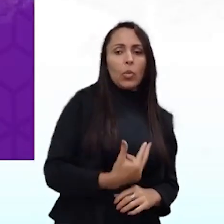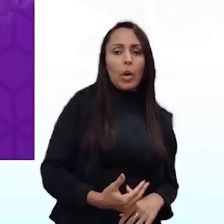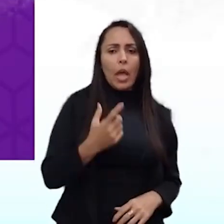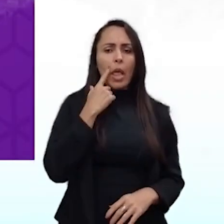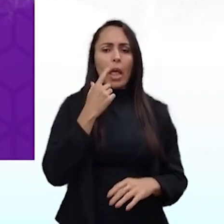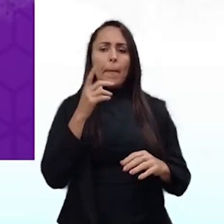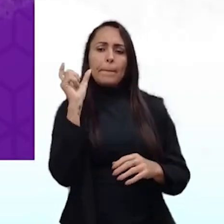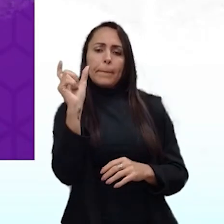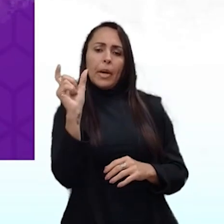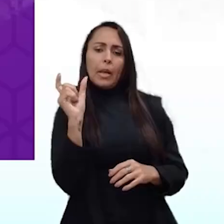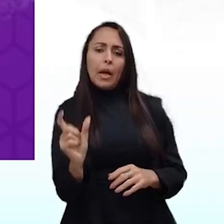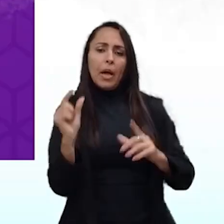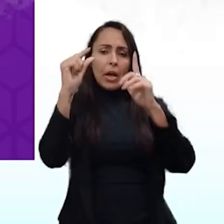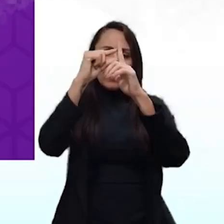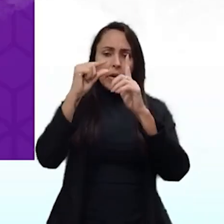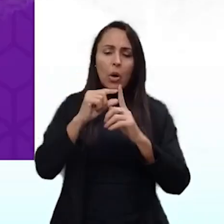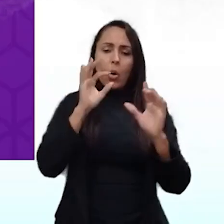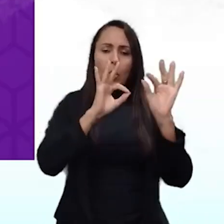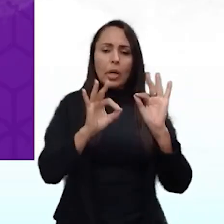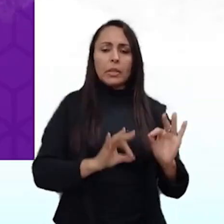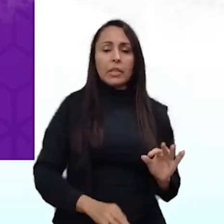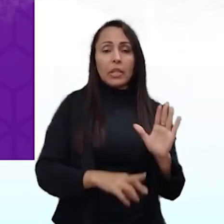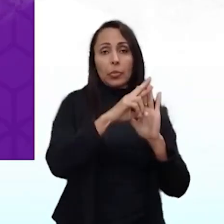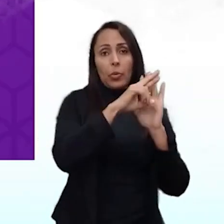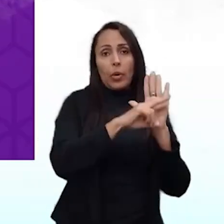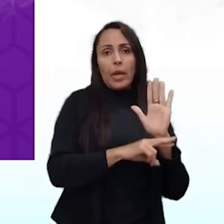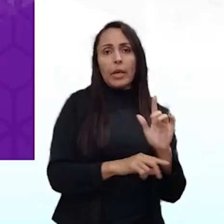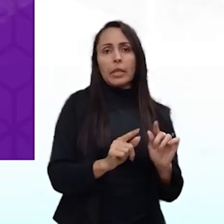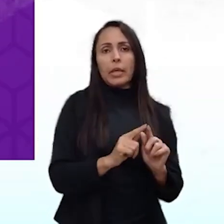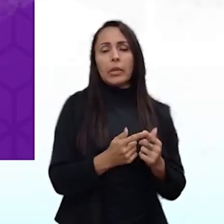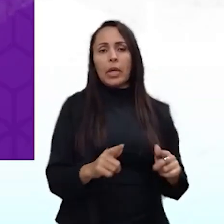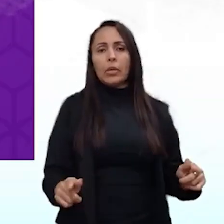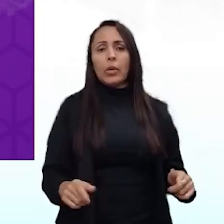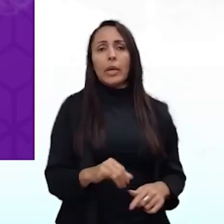palavras organizadas por regras gramaticais. É o idioma.